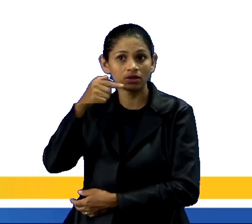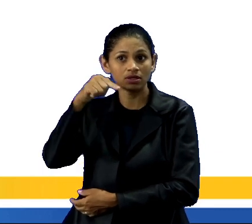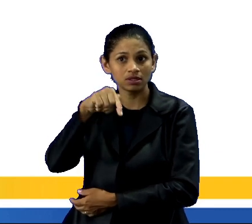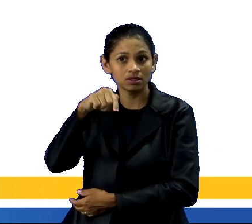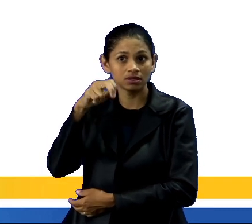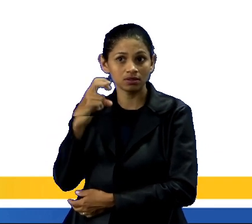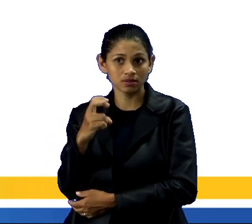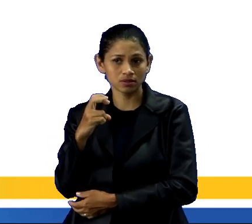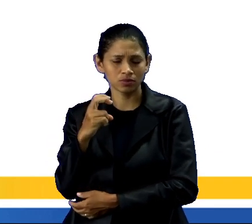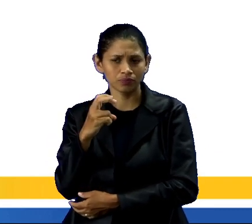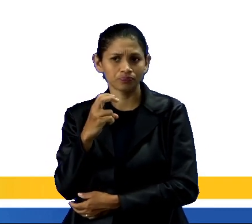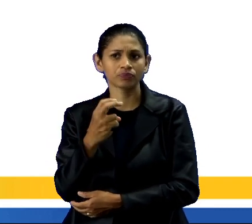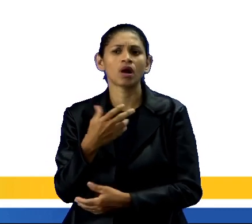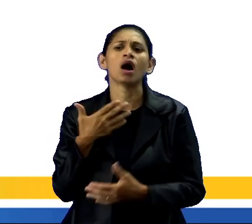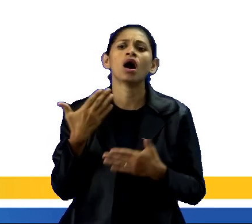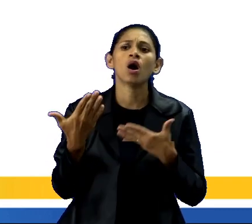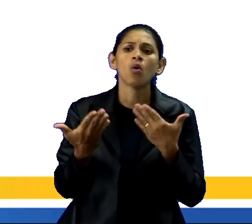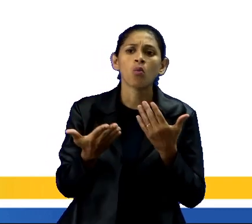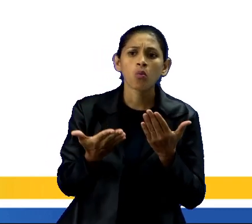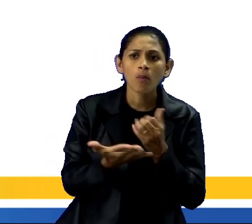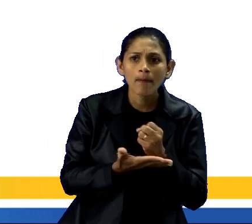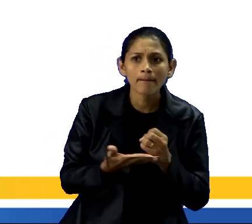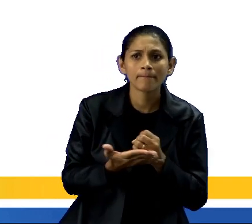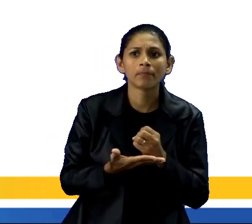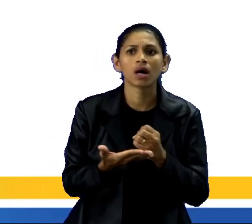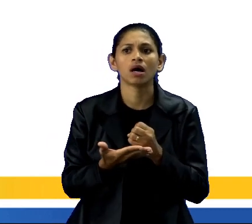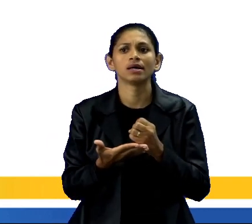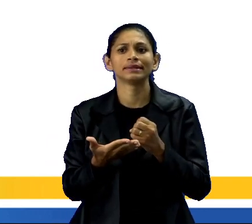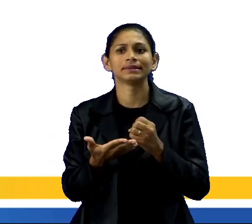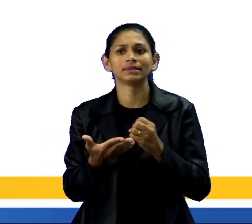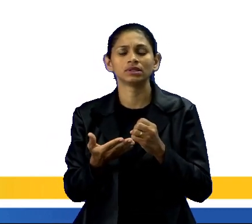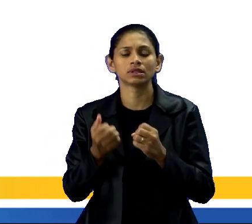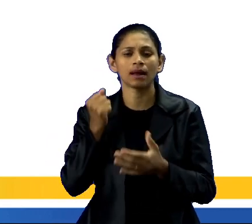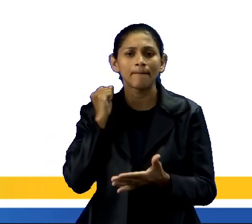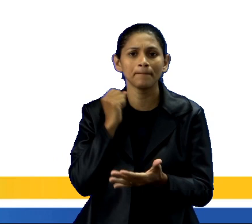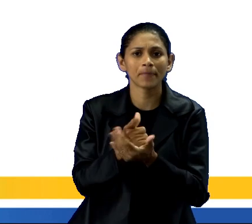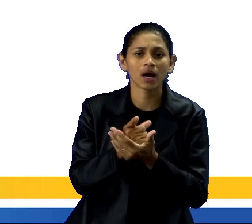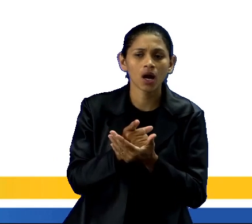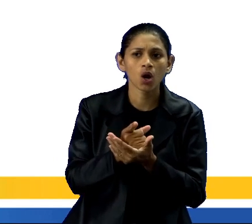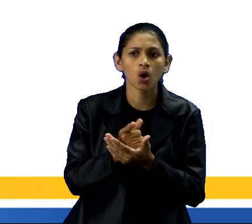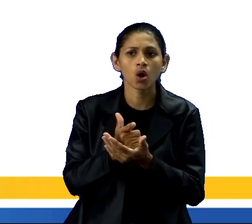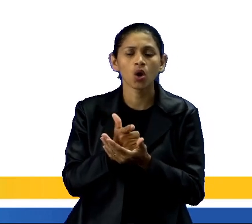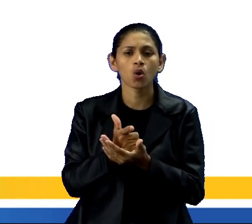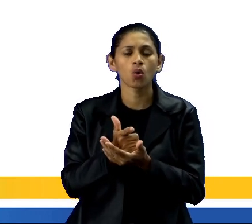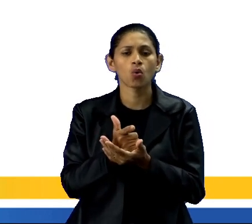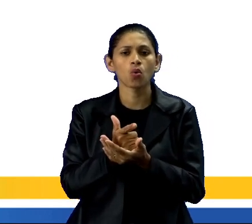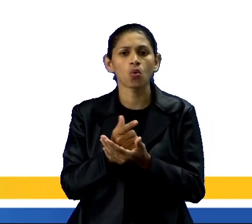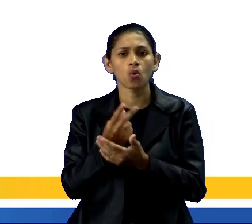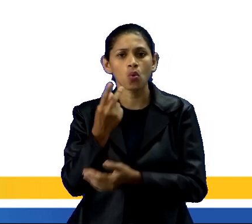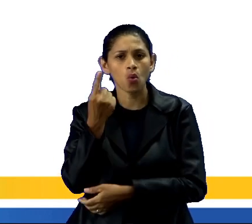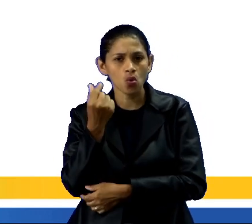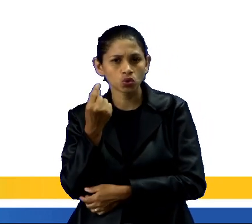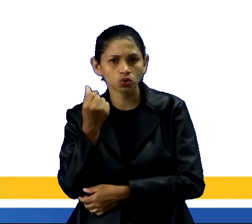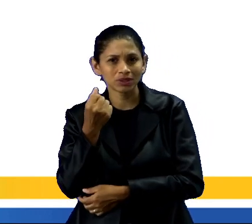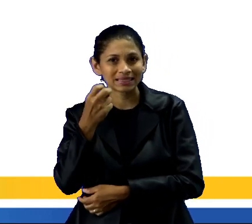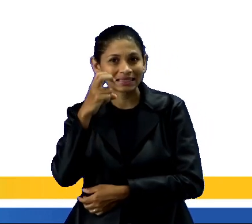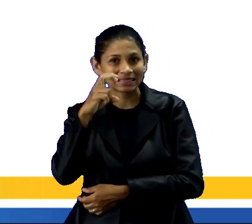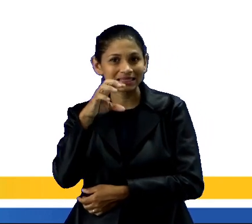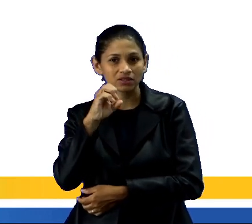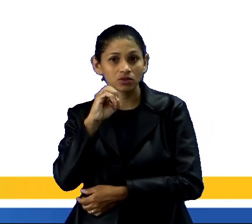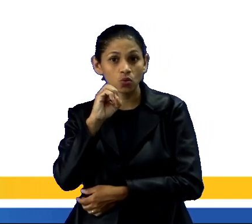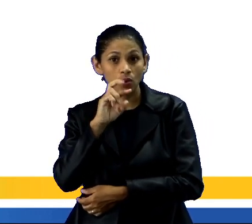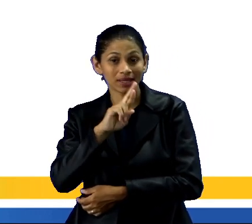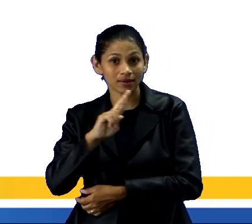15,75. Considerando que ela pagou a compra com uma nota de R$ 50, o valor